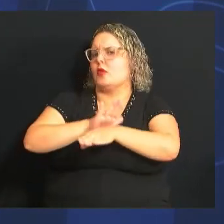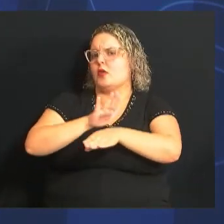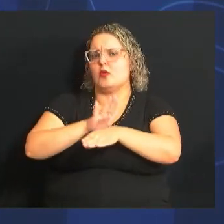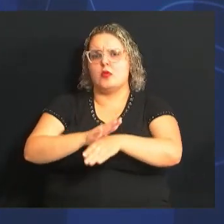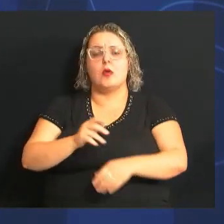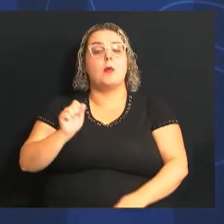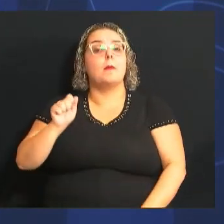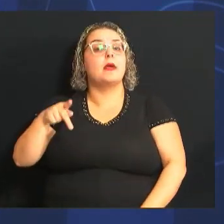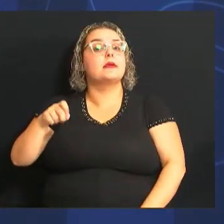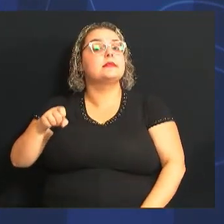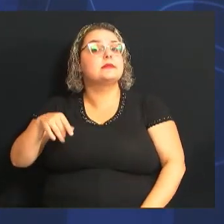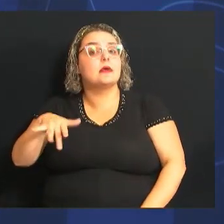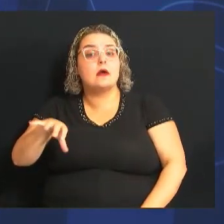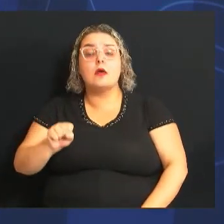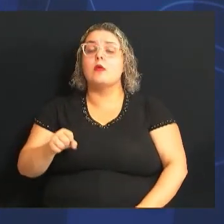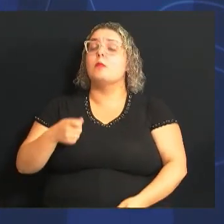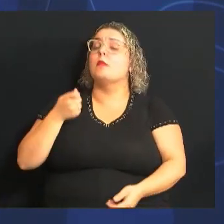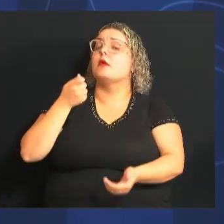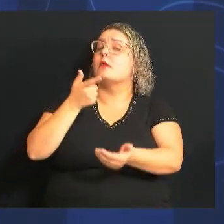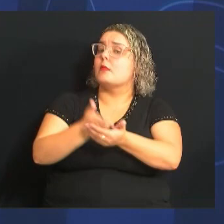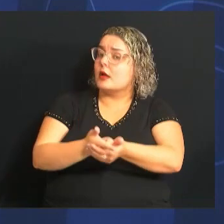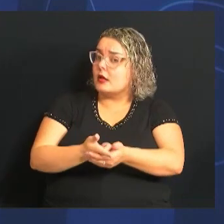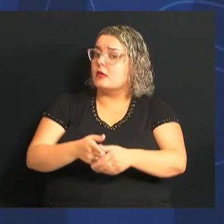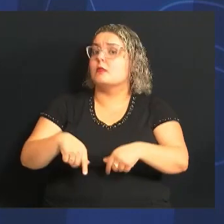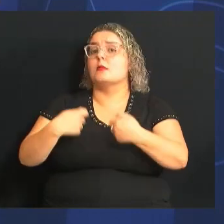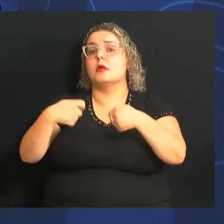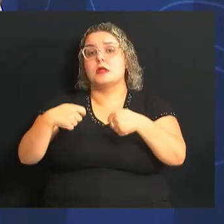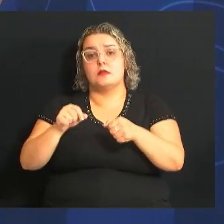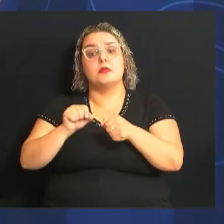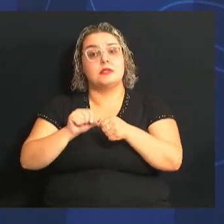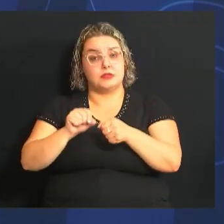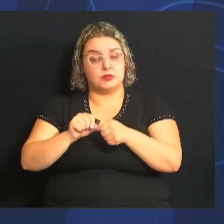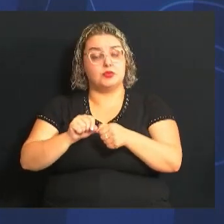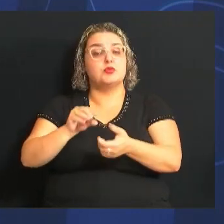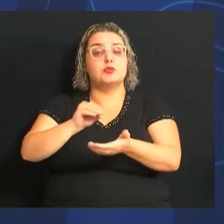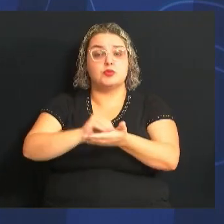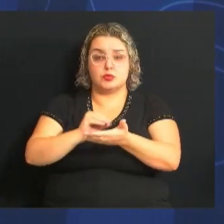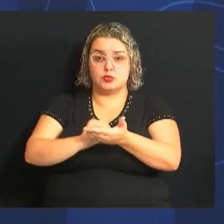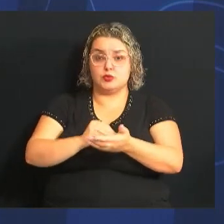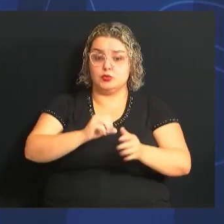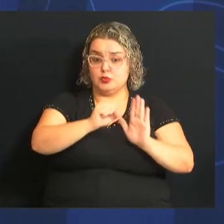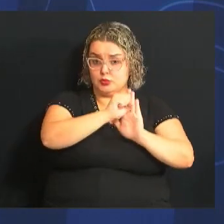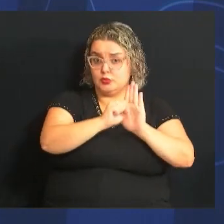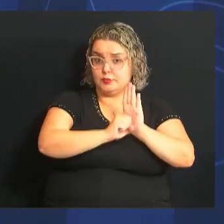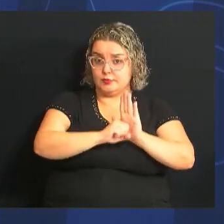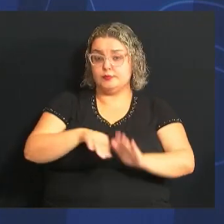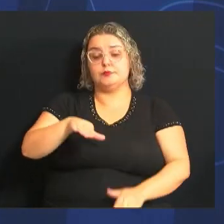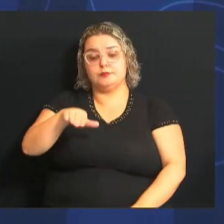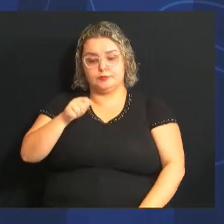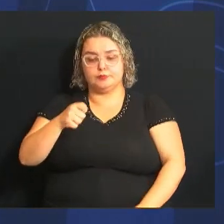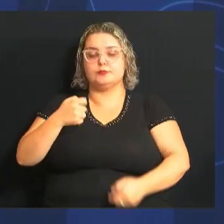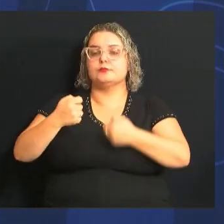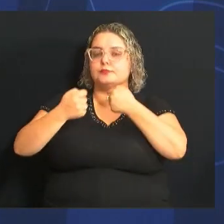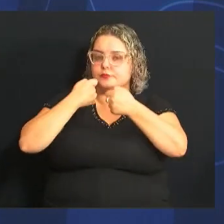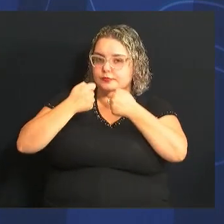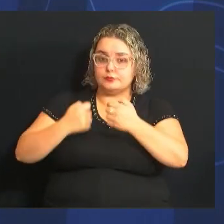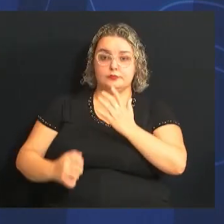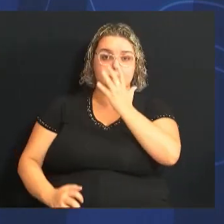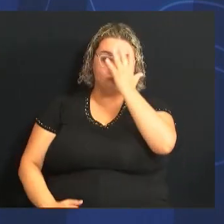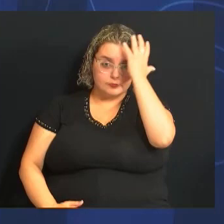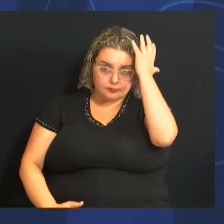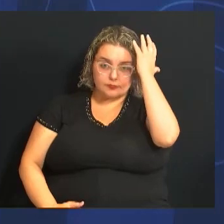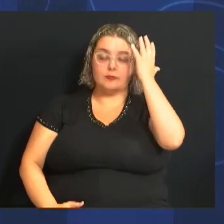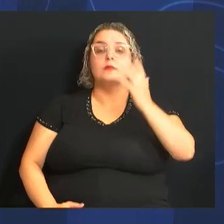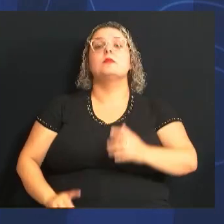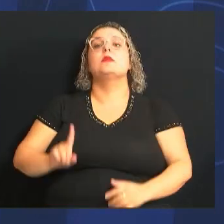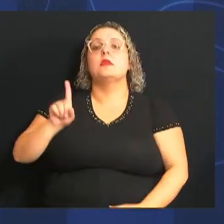pensões, contribuições que são realizadas no último século, eu aciono a repórter Dalila Pereira, que está